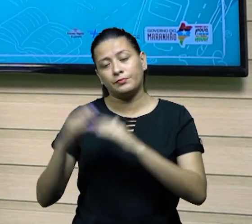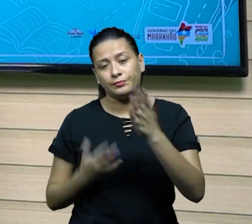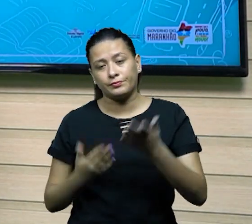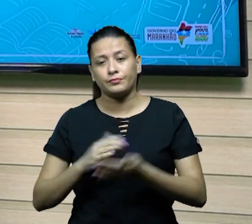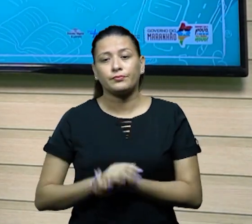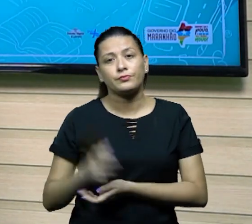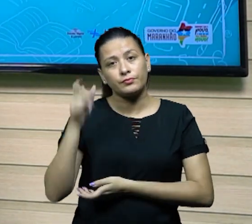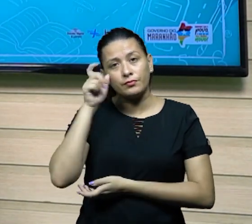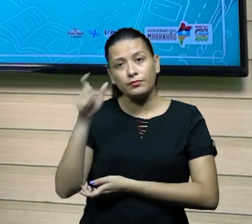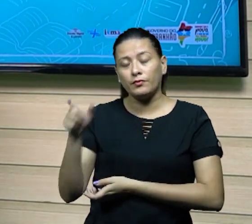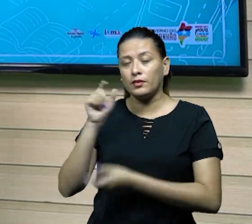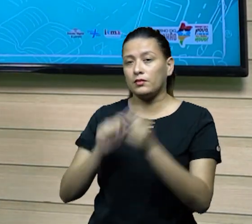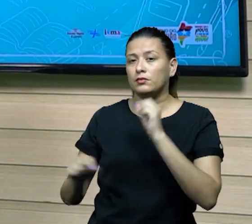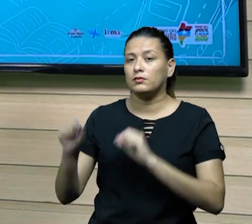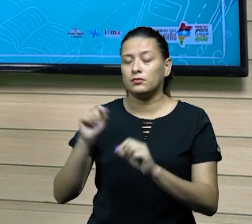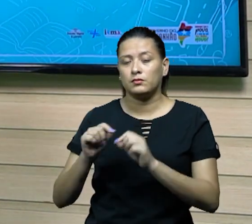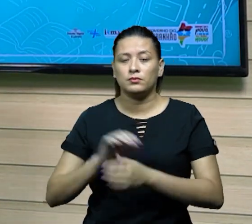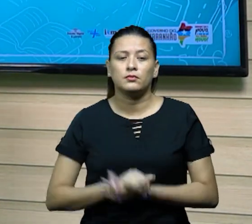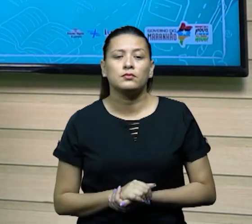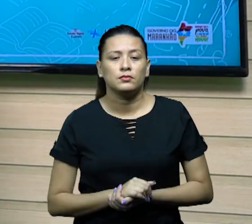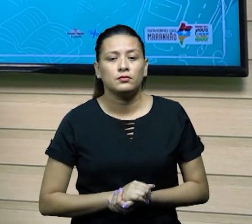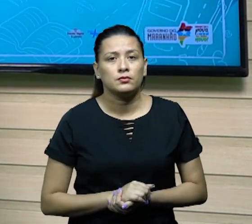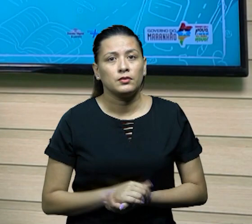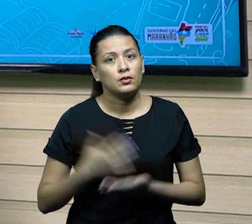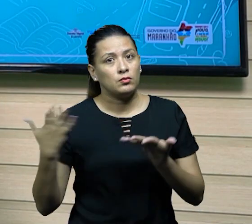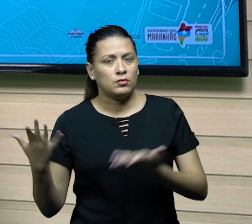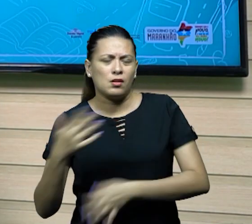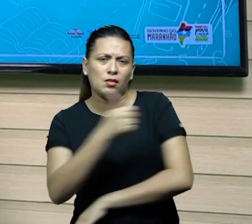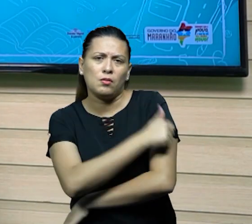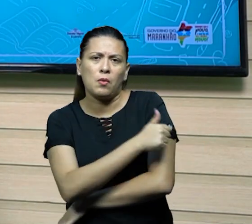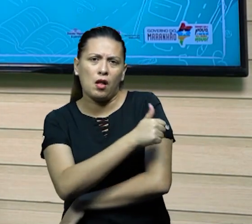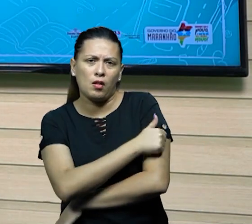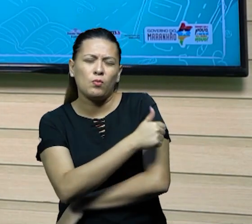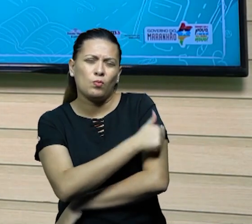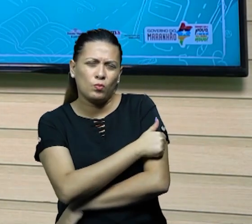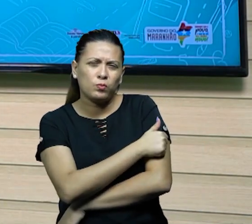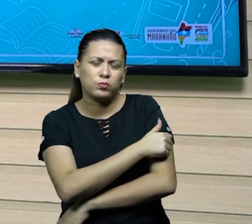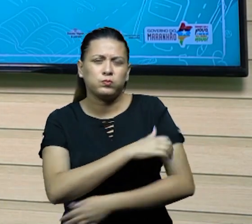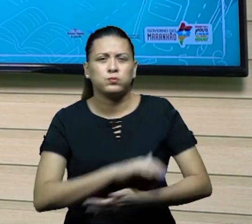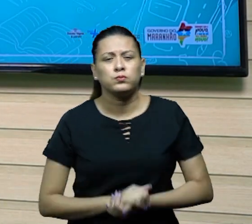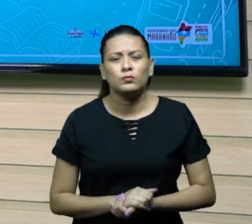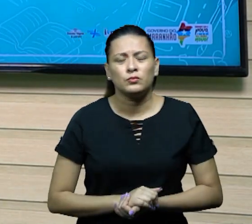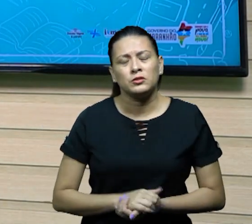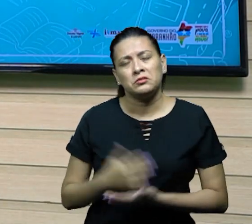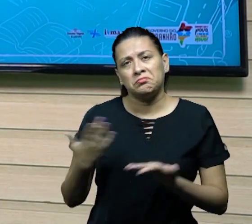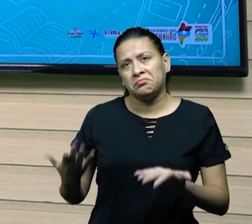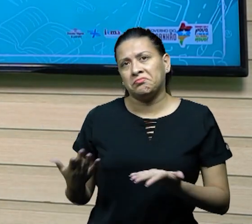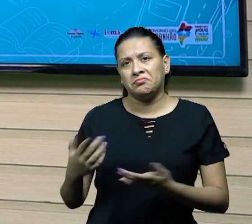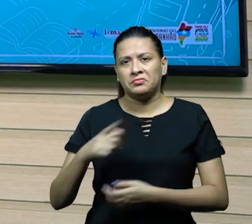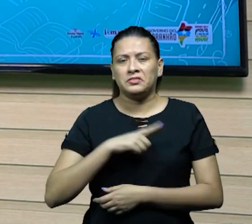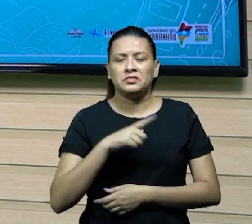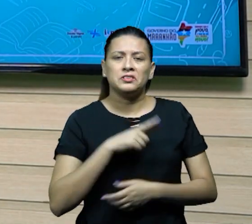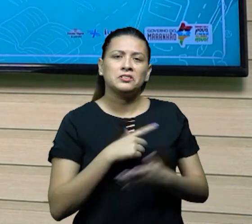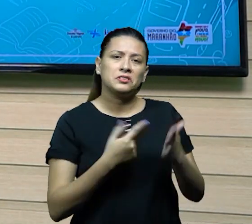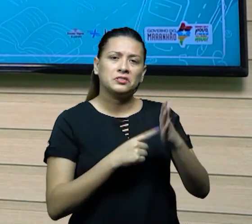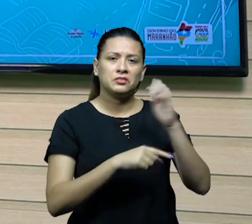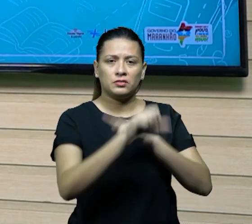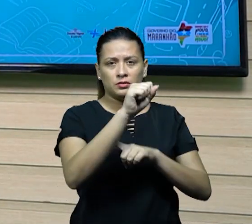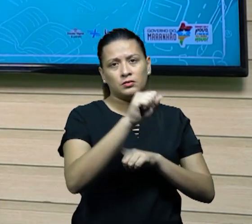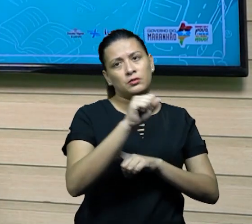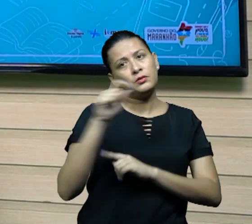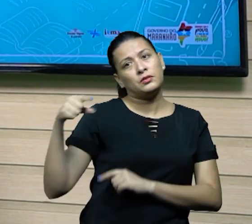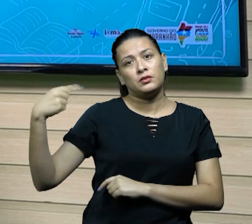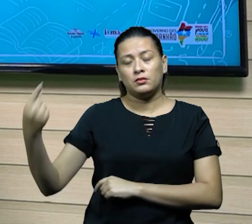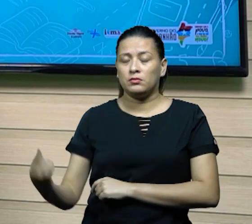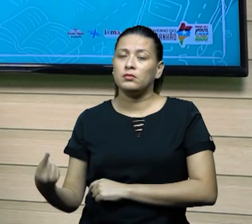uma coisa interessante, é que nem a questão do aluno. Não adianta lá no primeiro bimestre, de acordo com o modelo escolar, eu tirar